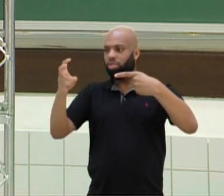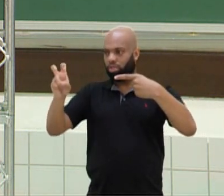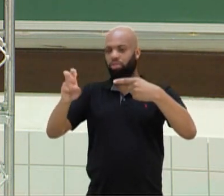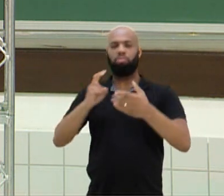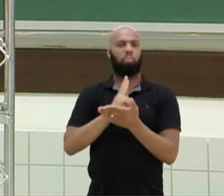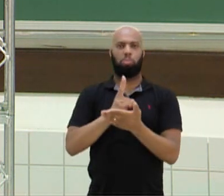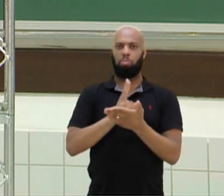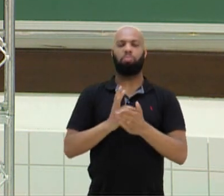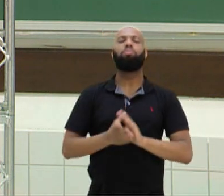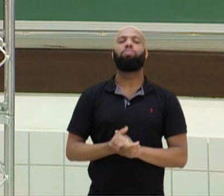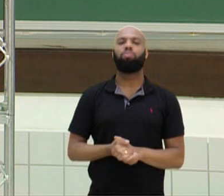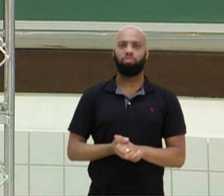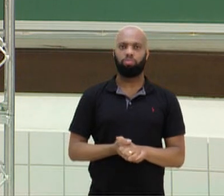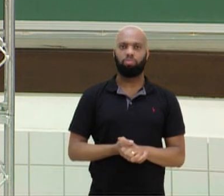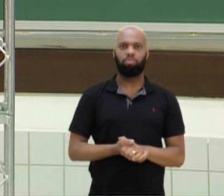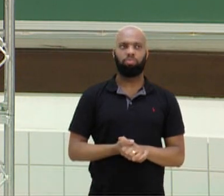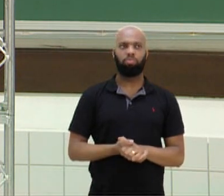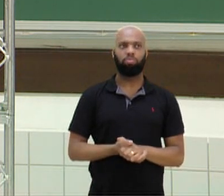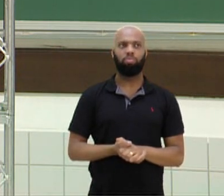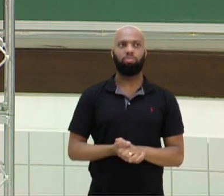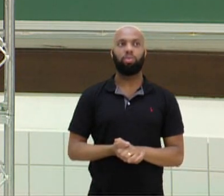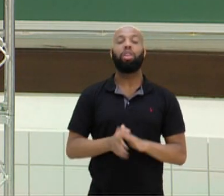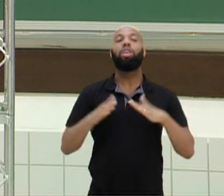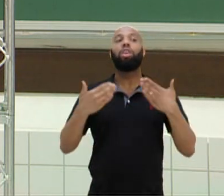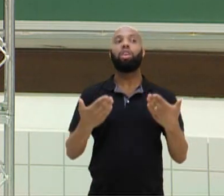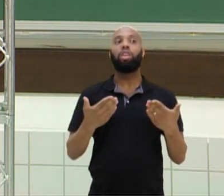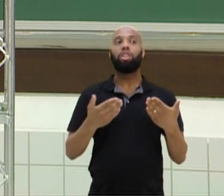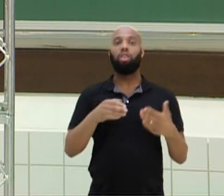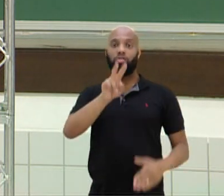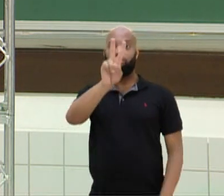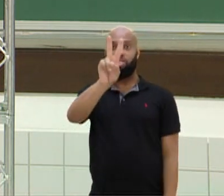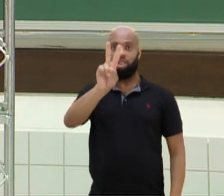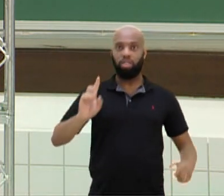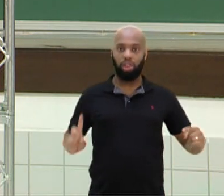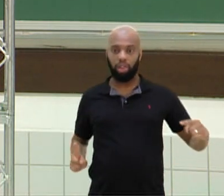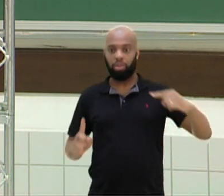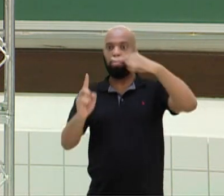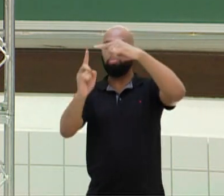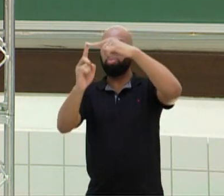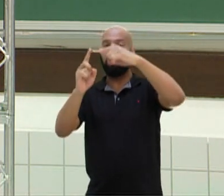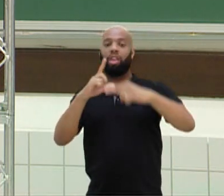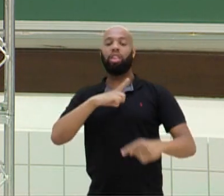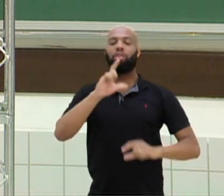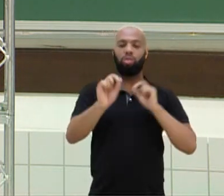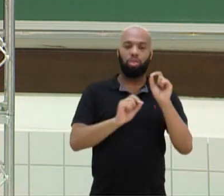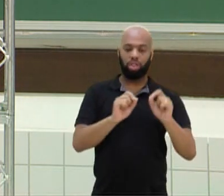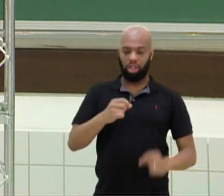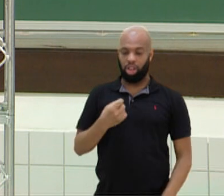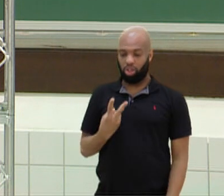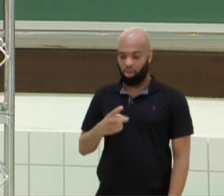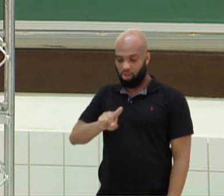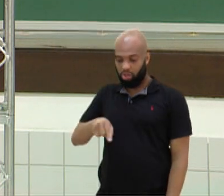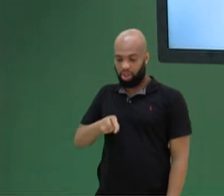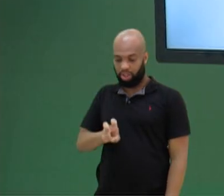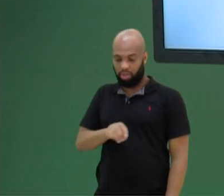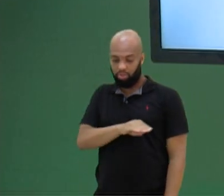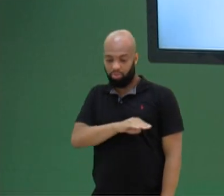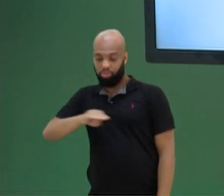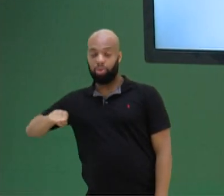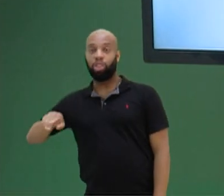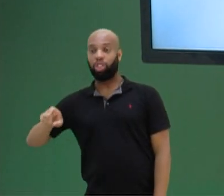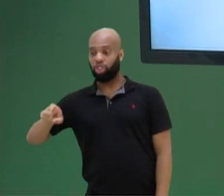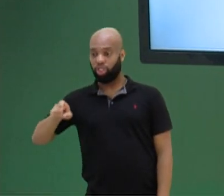gráfico. Então, aqui, 1 quarto. Vamos indicar, lembrar que isso aqui, para